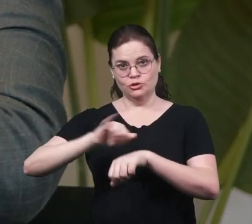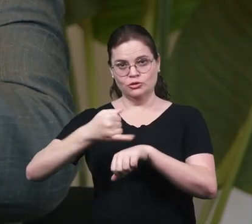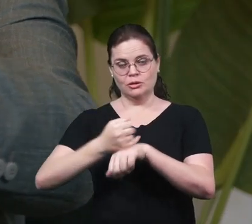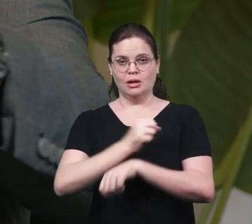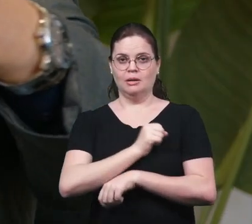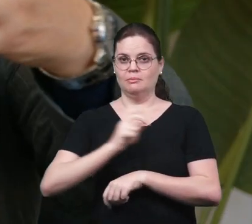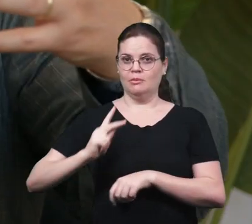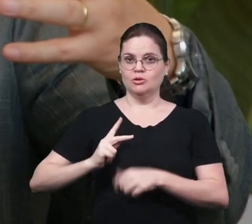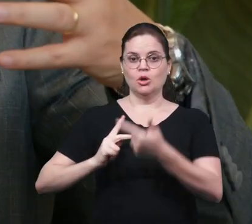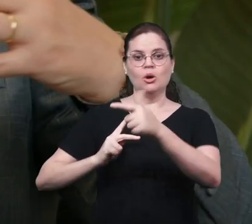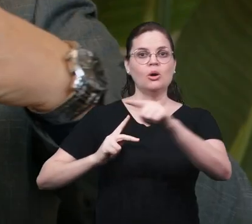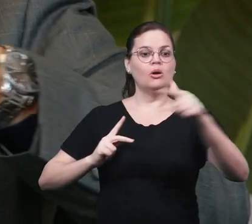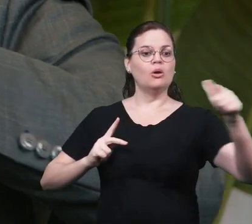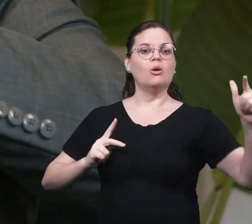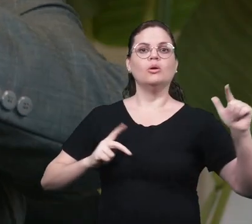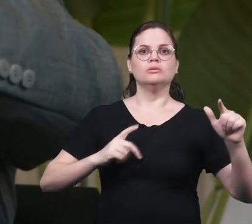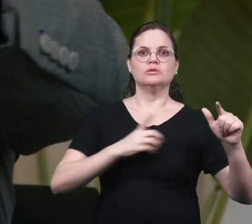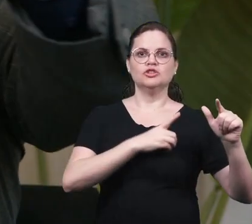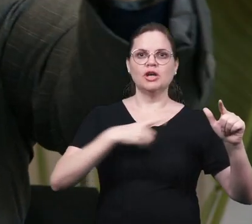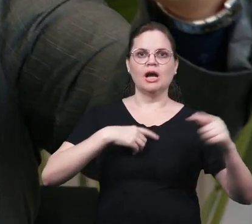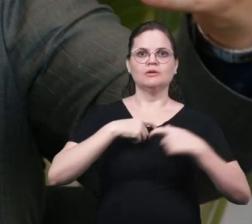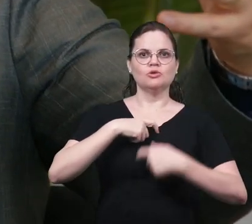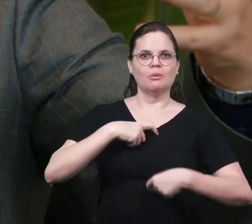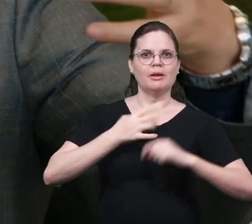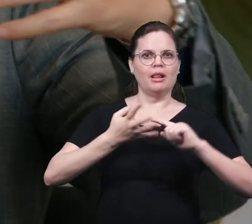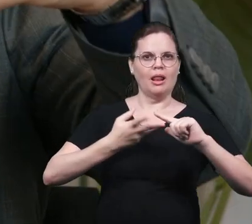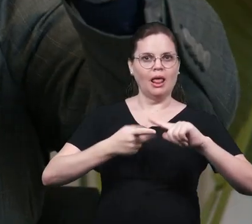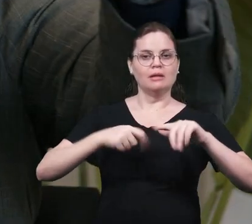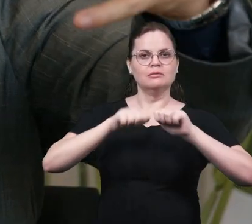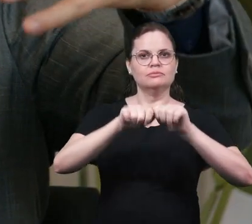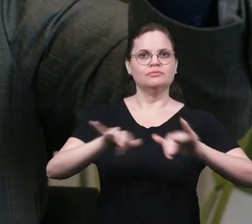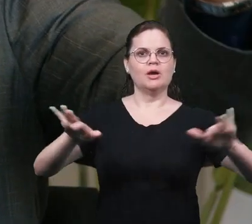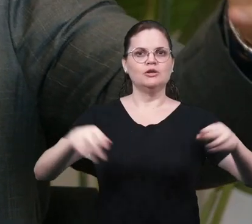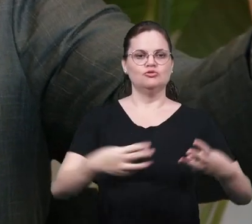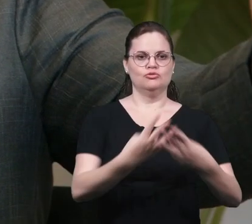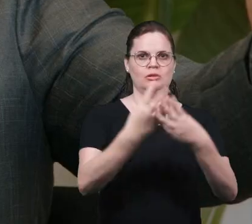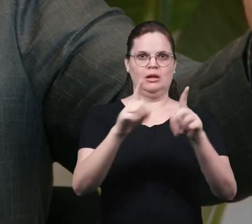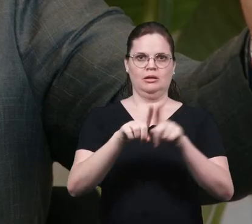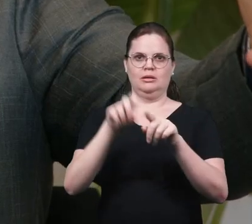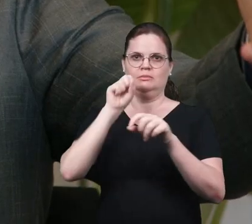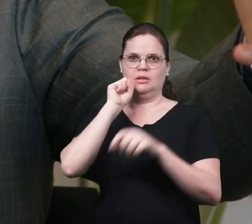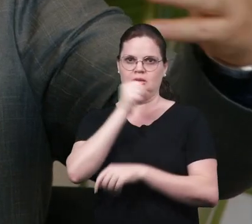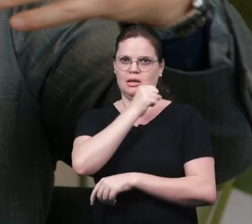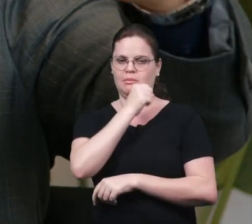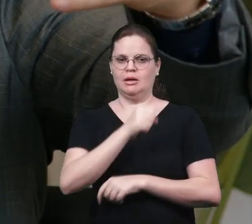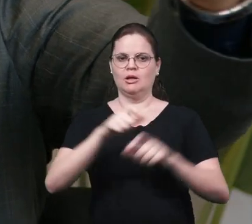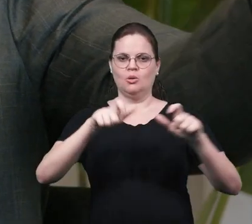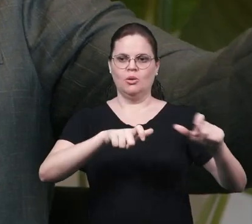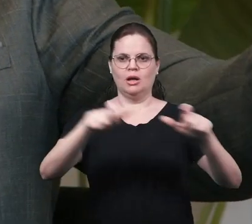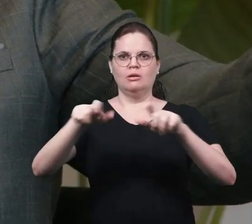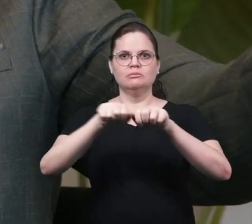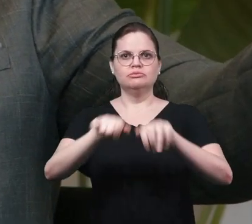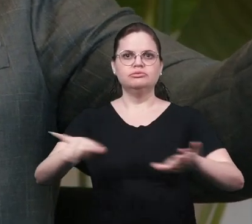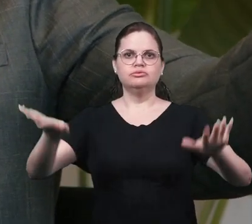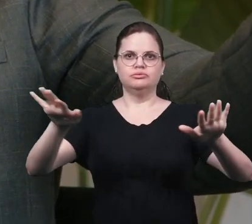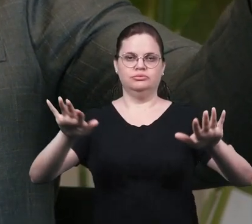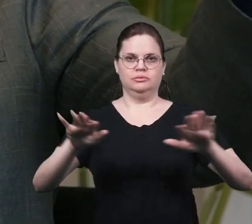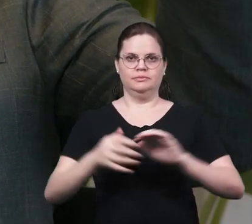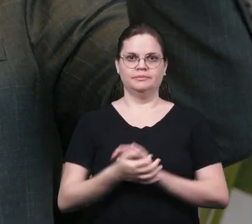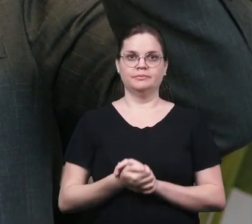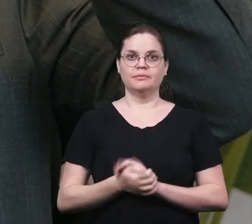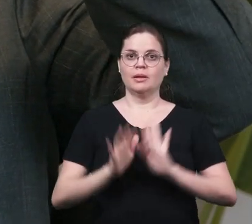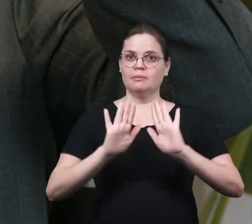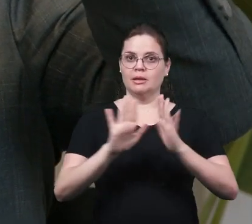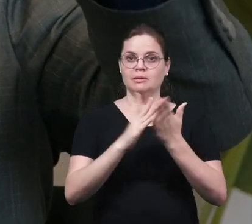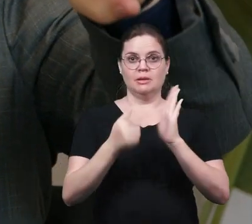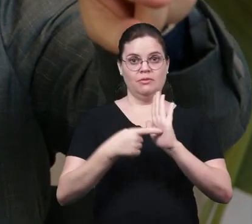todos os demais obreiros foram dispersos para Judéia e Samaria, outras cidades de Judéia e Samaria. E a